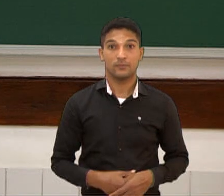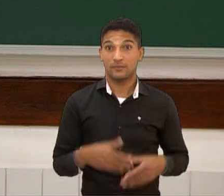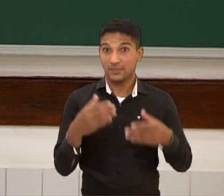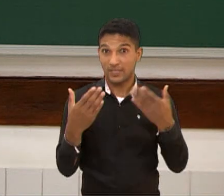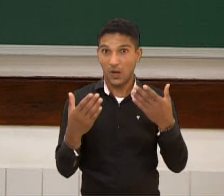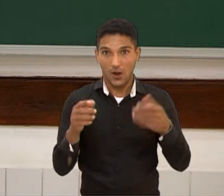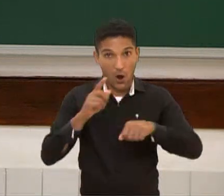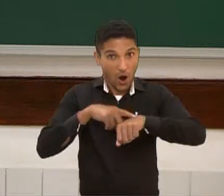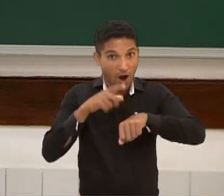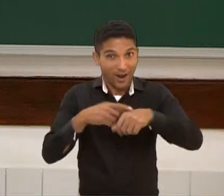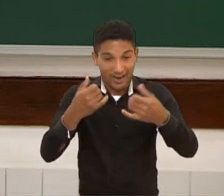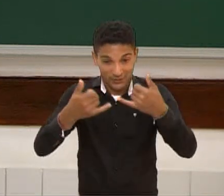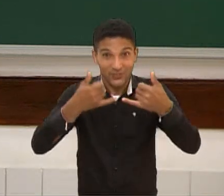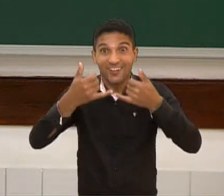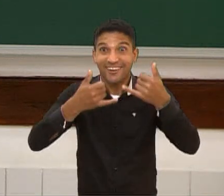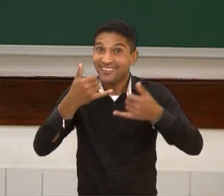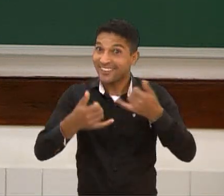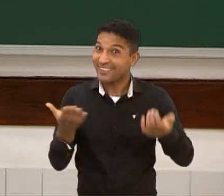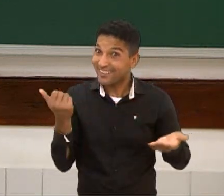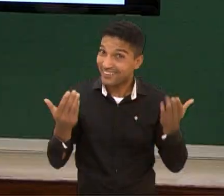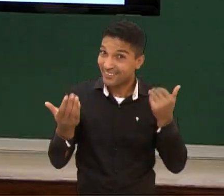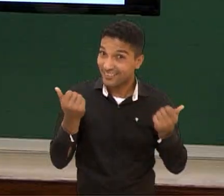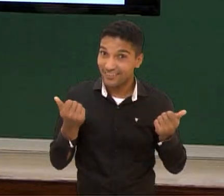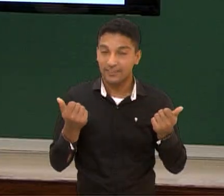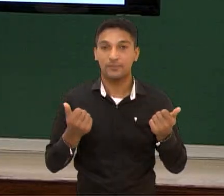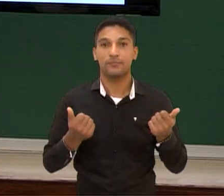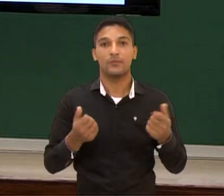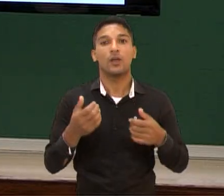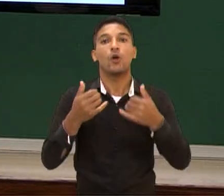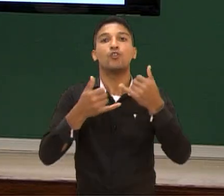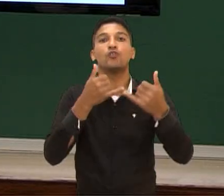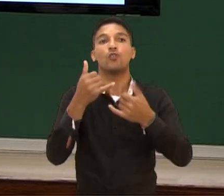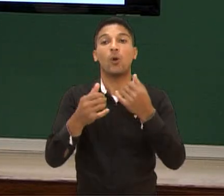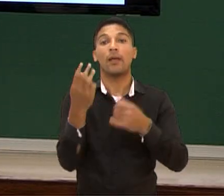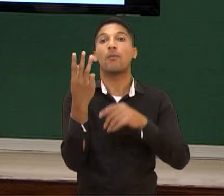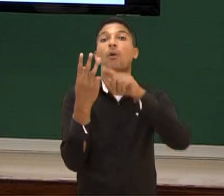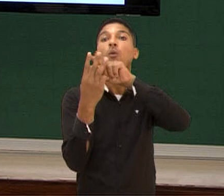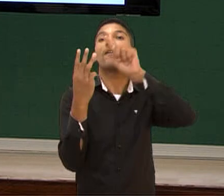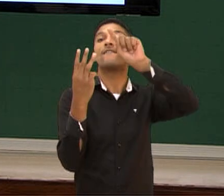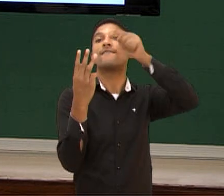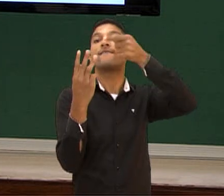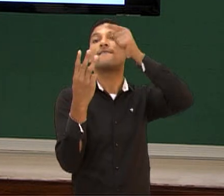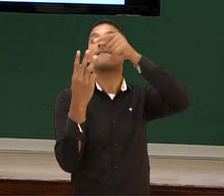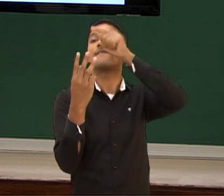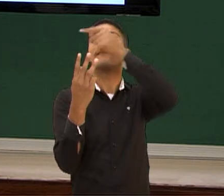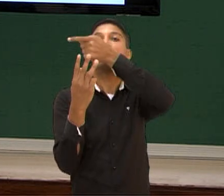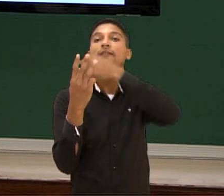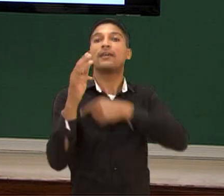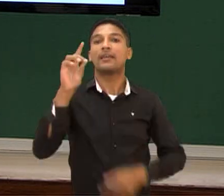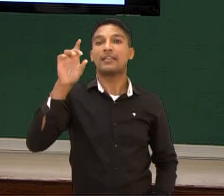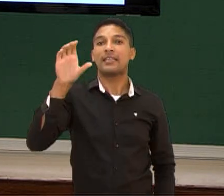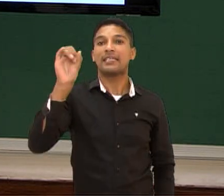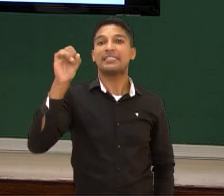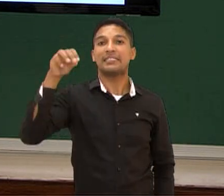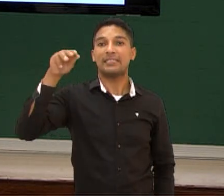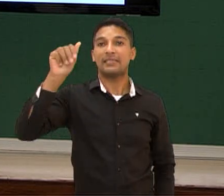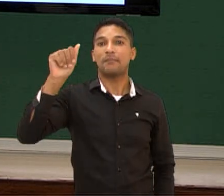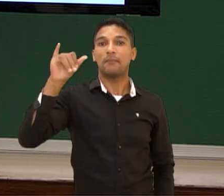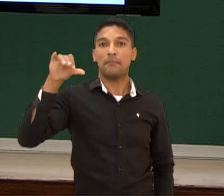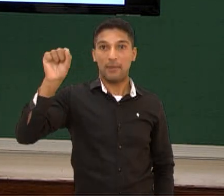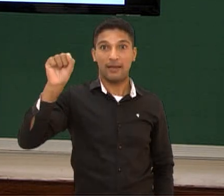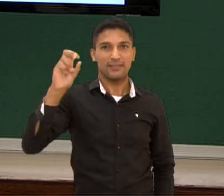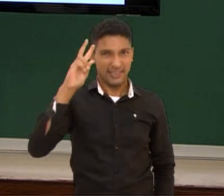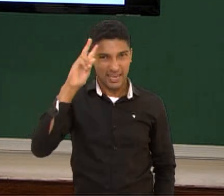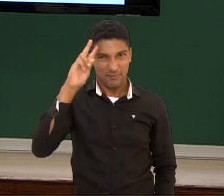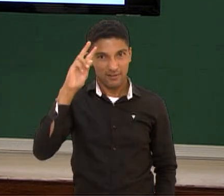Hora de jogo, galera. Vamos lá? Então, vamos jogar o nosso jogo hoje de 3 casas decimais. Olha como é a nossa primeira fase. Vocês já conseguiram